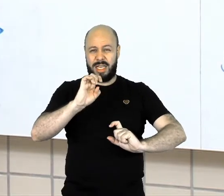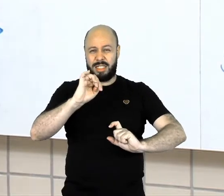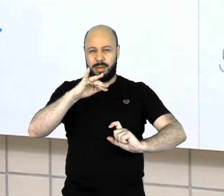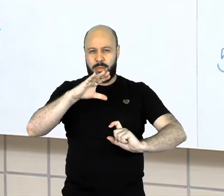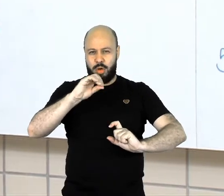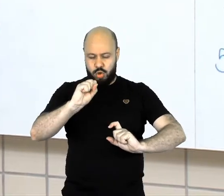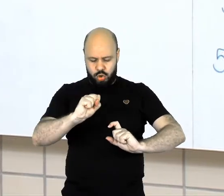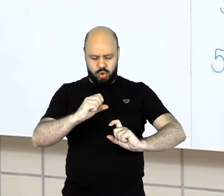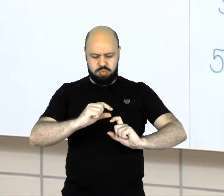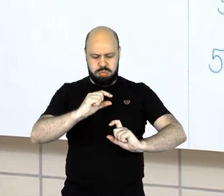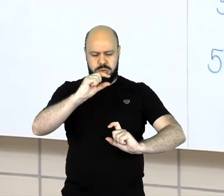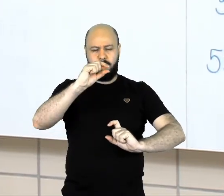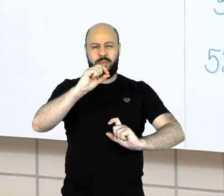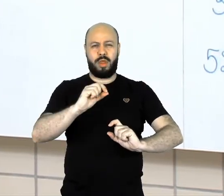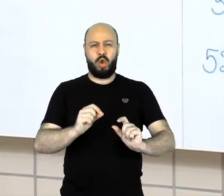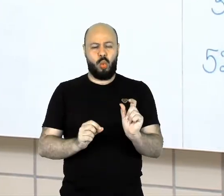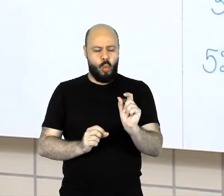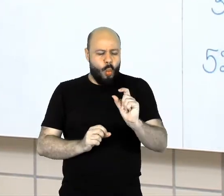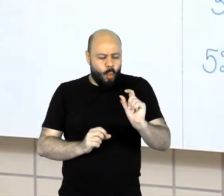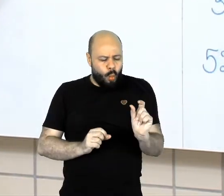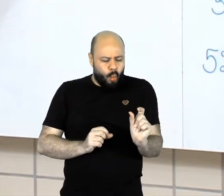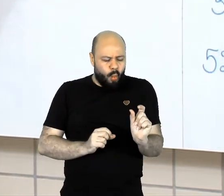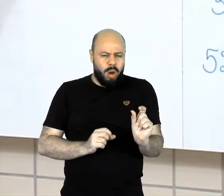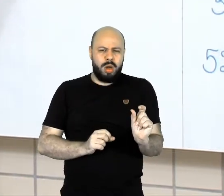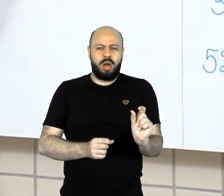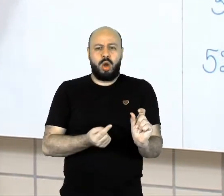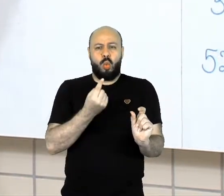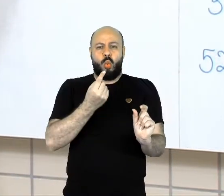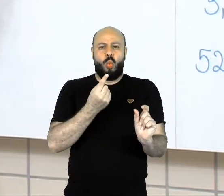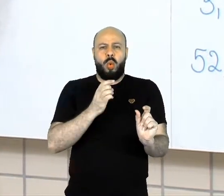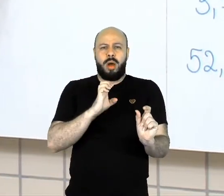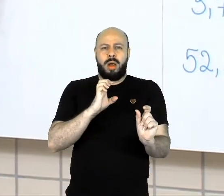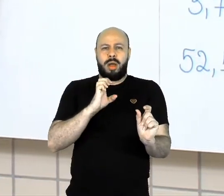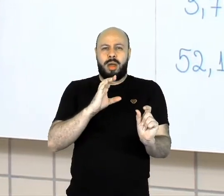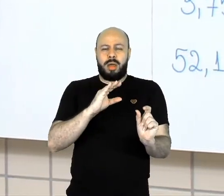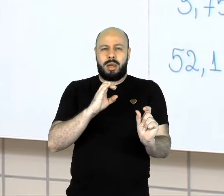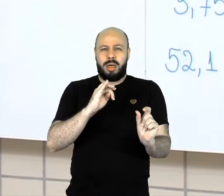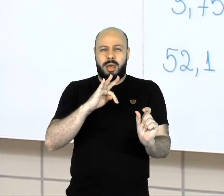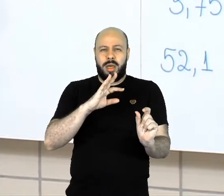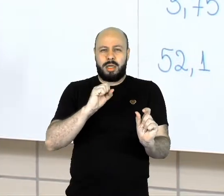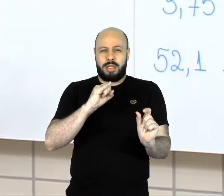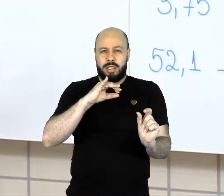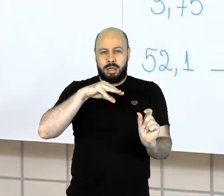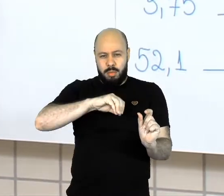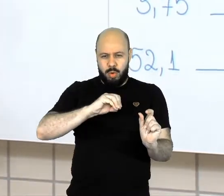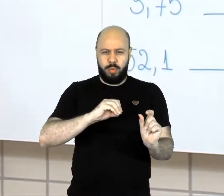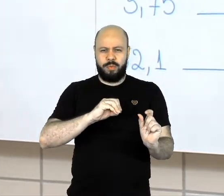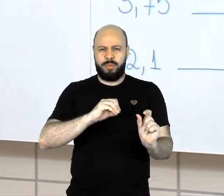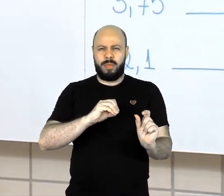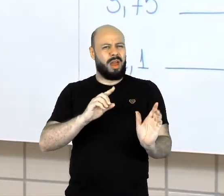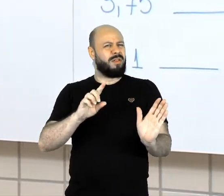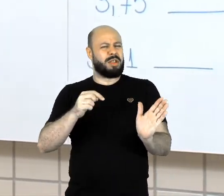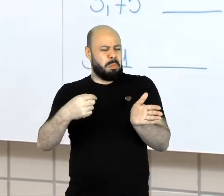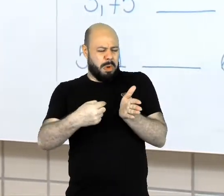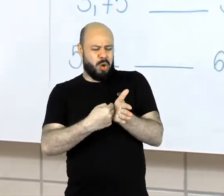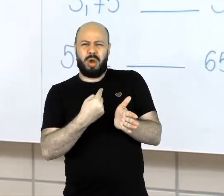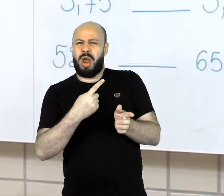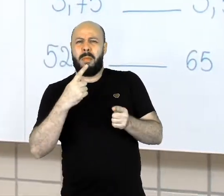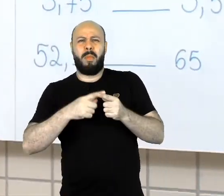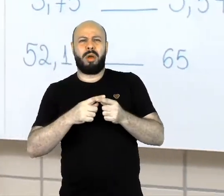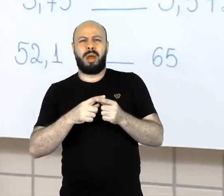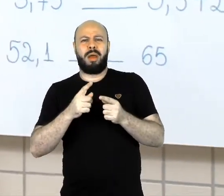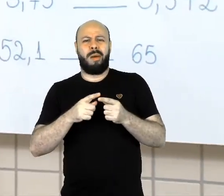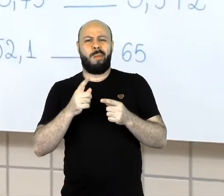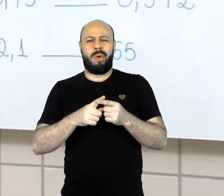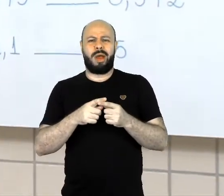o cubinho vai representar um centésimo. E aí você me pergunta, professora, por que nós vamos